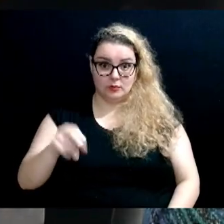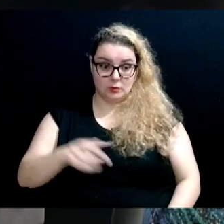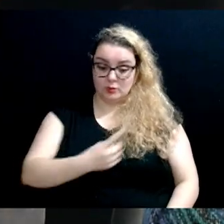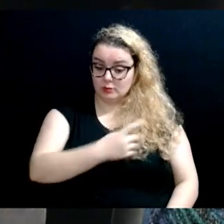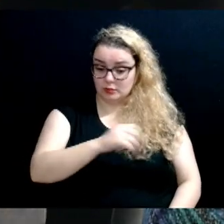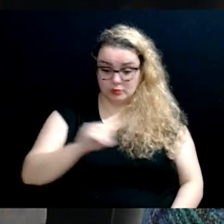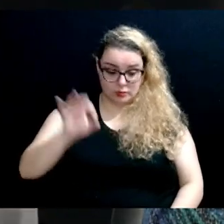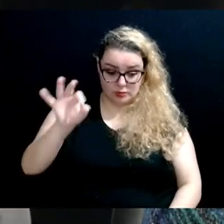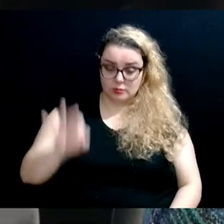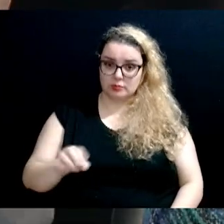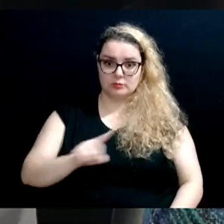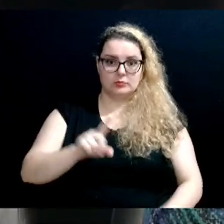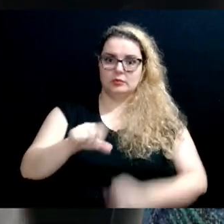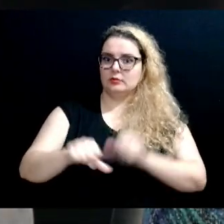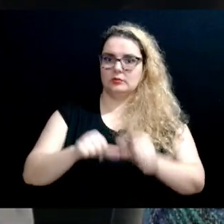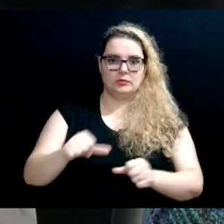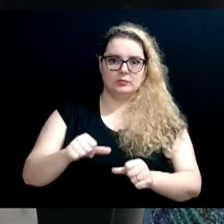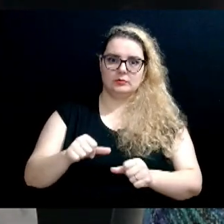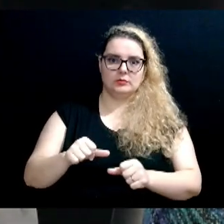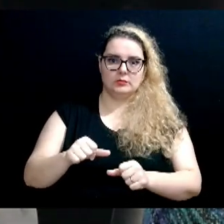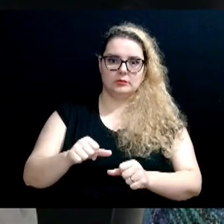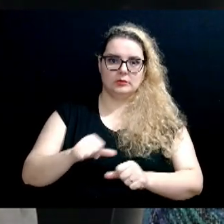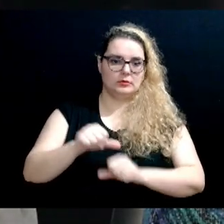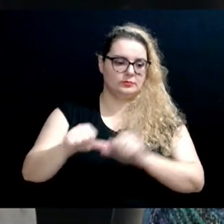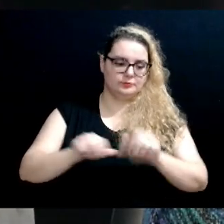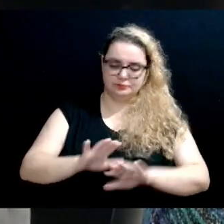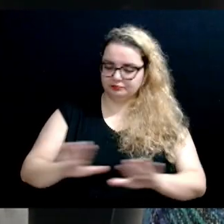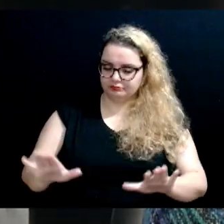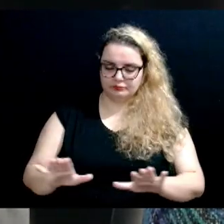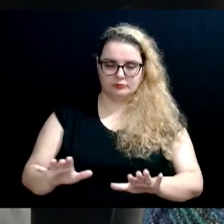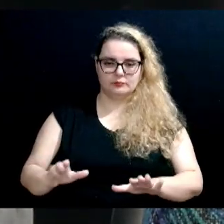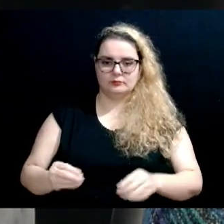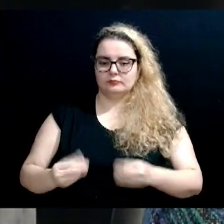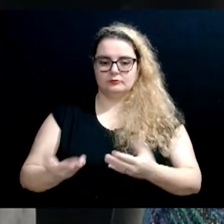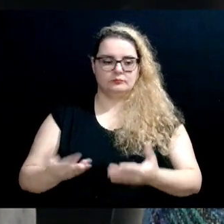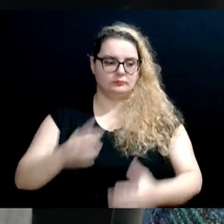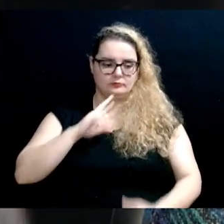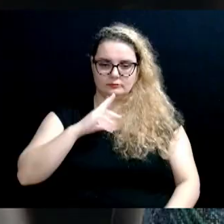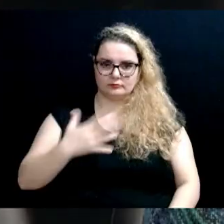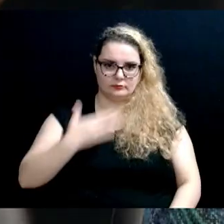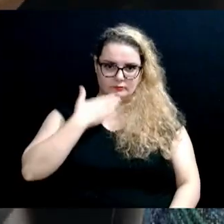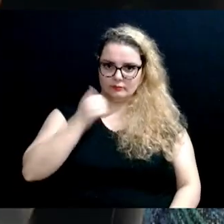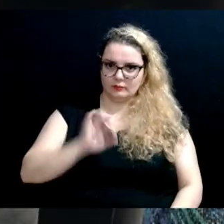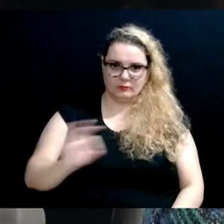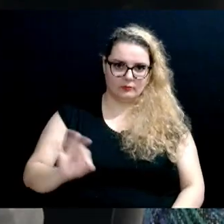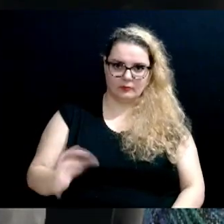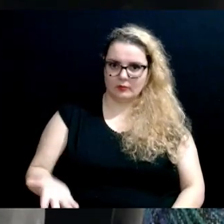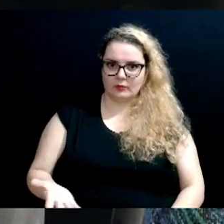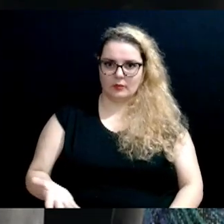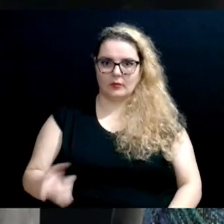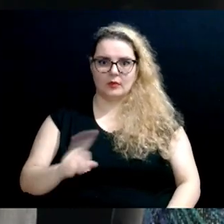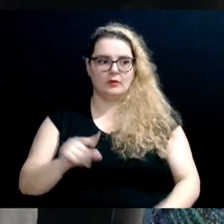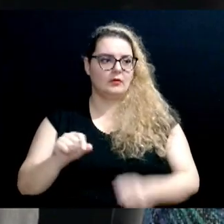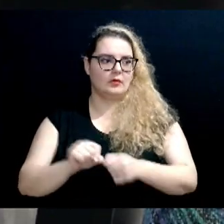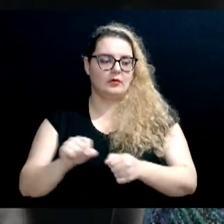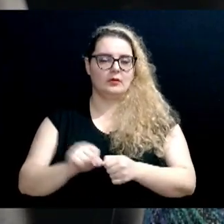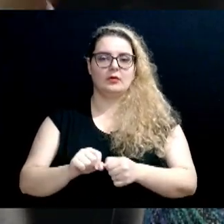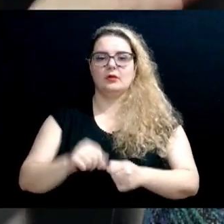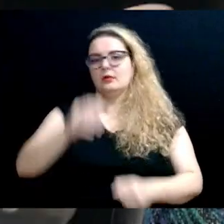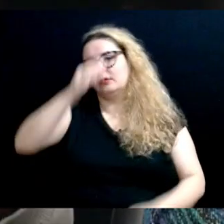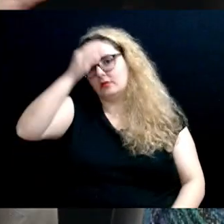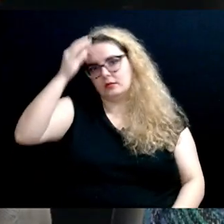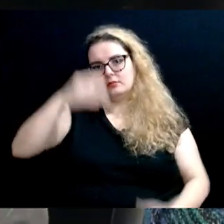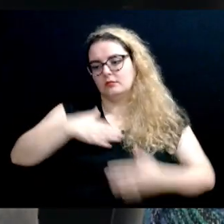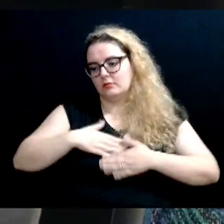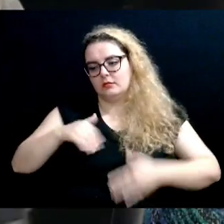o ponteiro. Não vai mudar o ponteiro, não vai te entregar um resultado melhor, não vai fazer o seu cliente mais satisfeito, não vai fazer você ganhar dinheiro